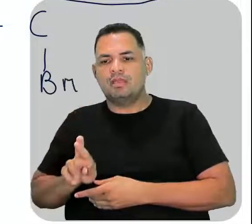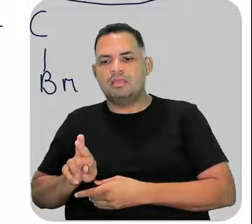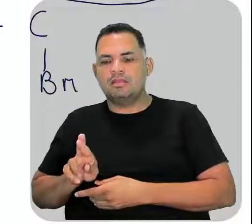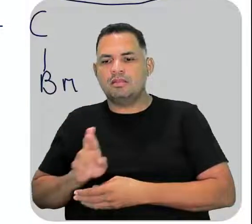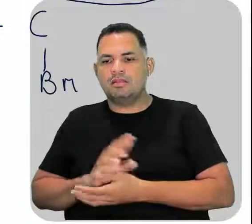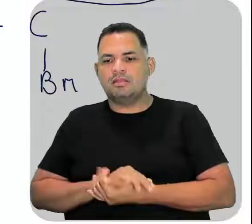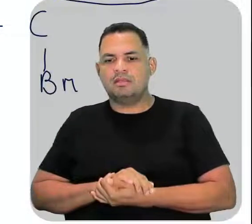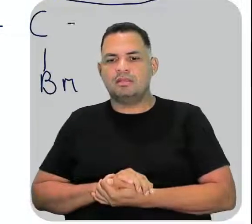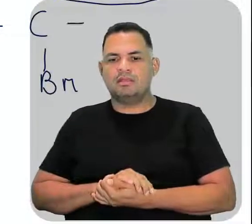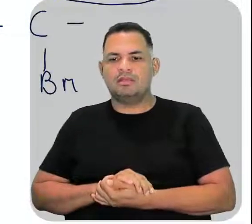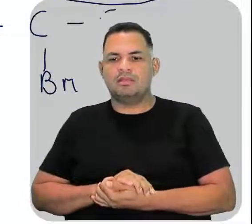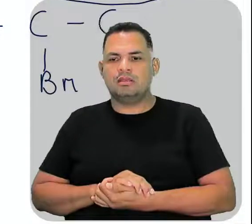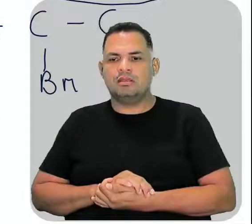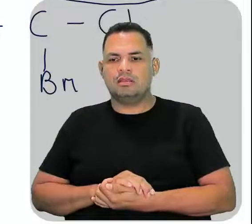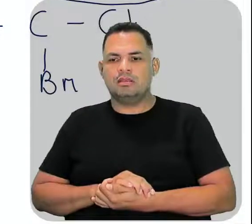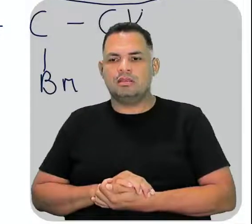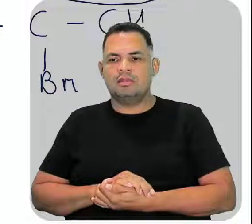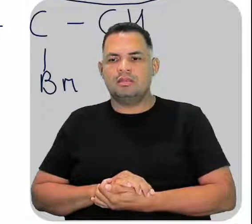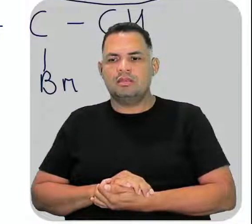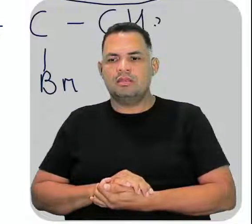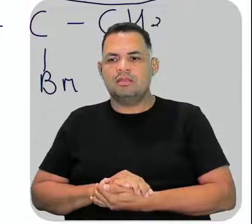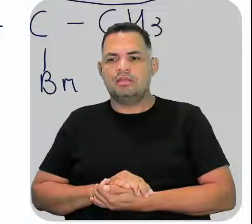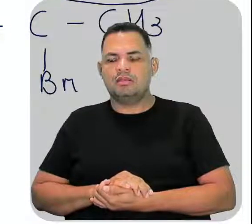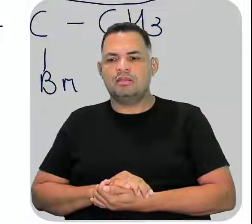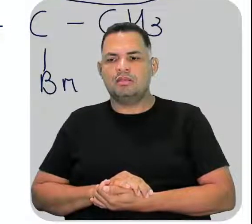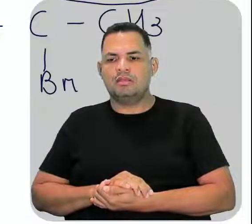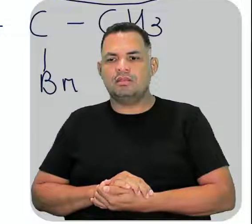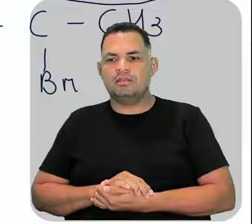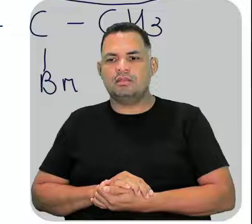bromo e